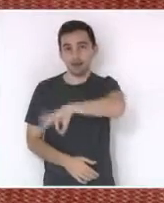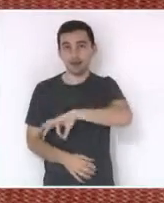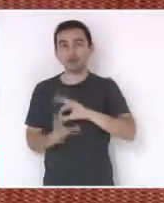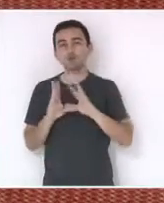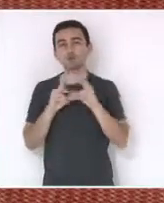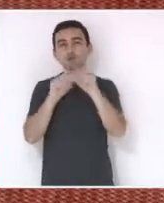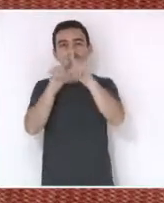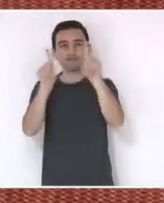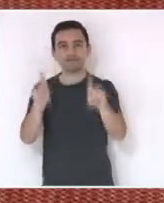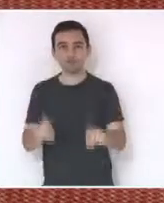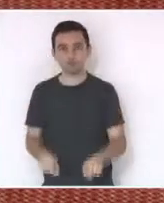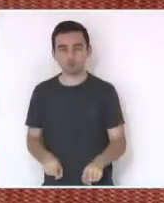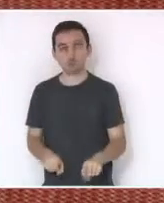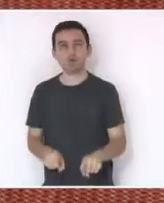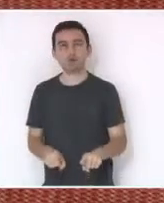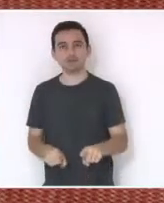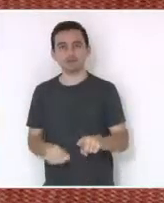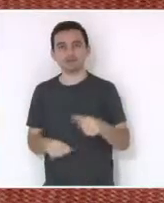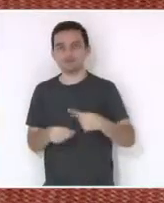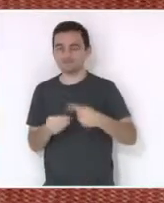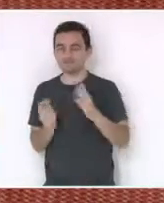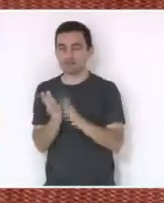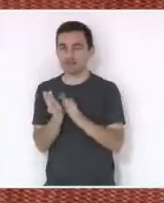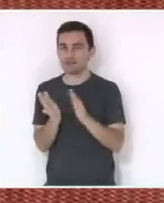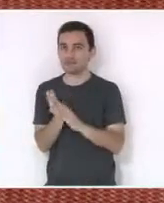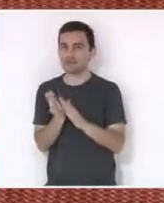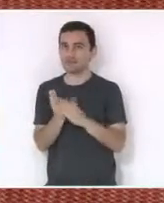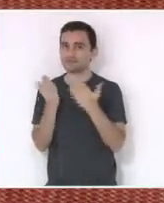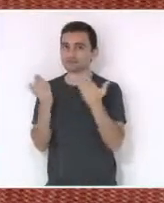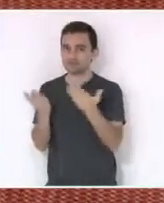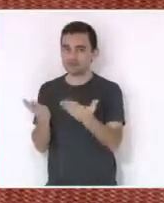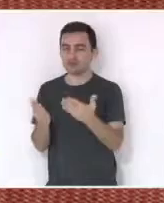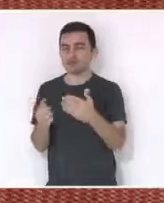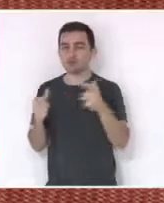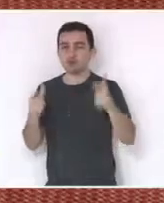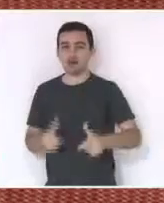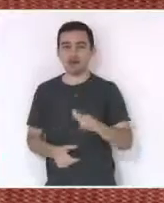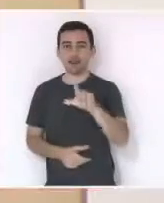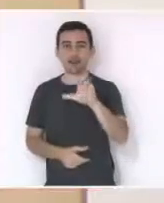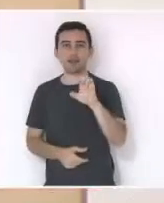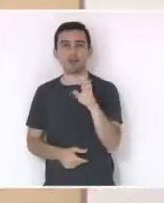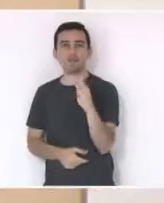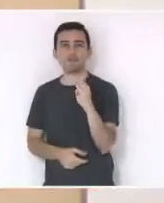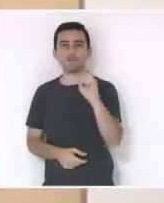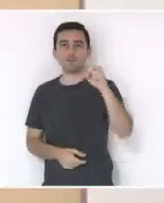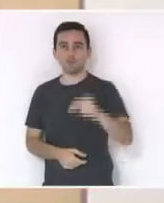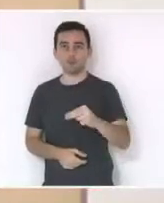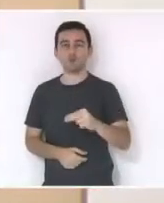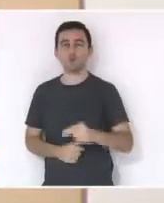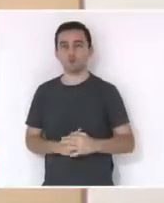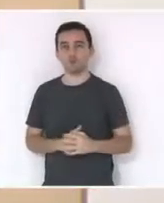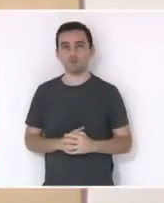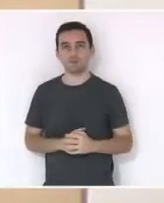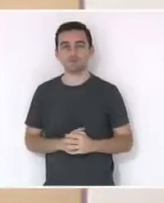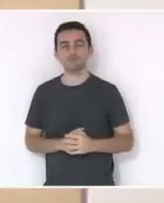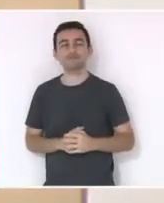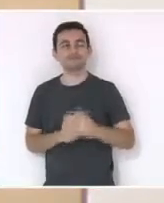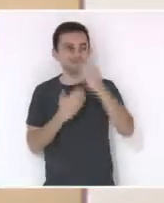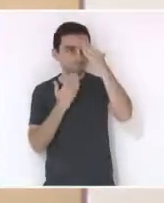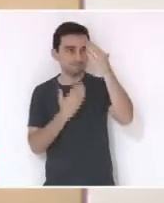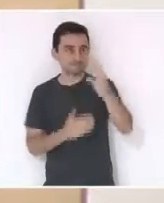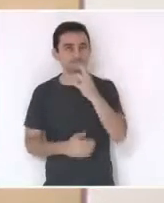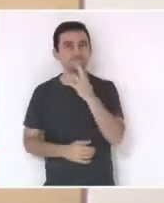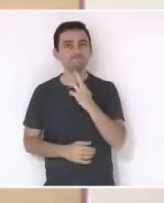daquele município parabéns a administração municipal do município de lebon régis obrigado terminou tudo feito o registro ou seja